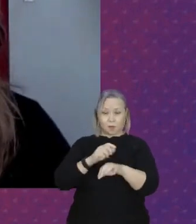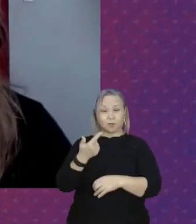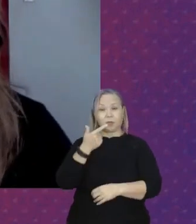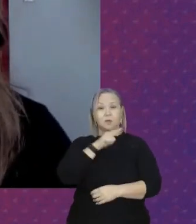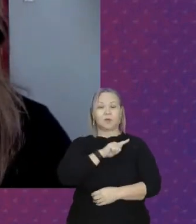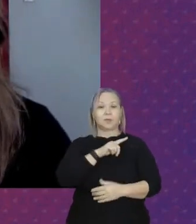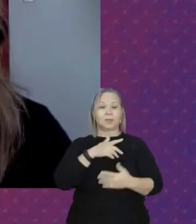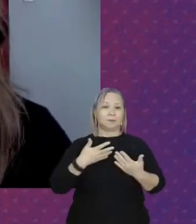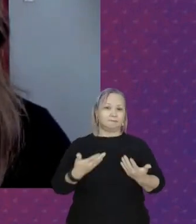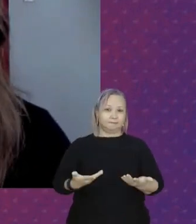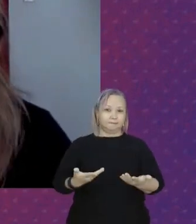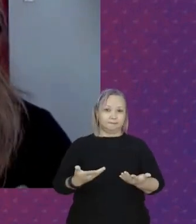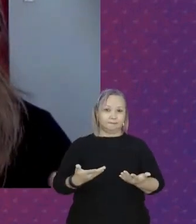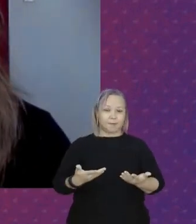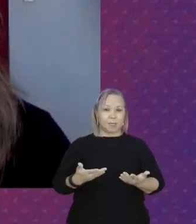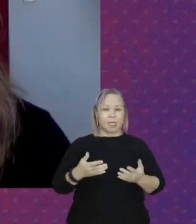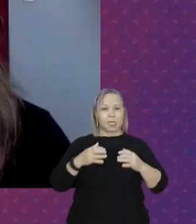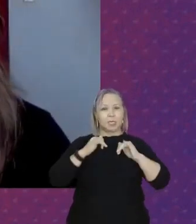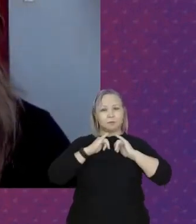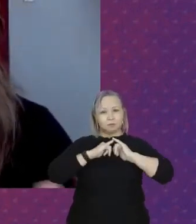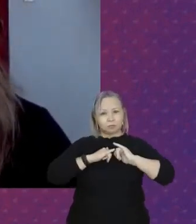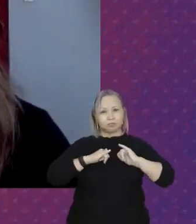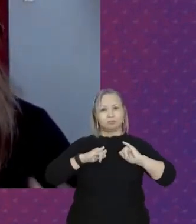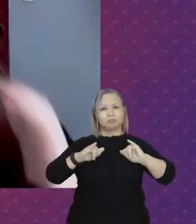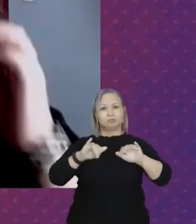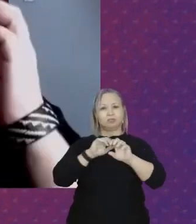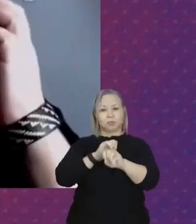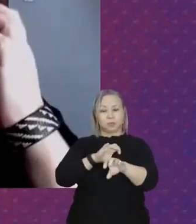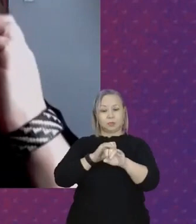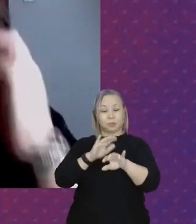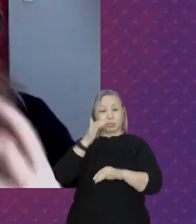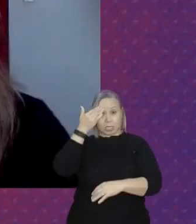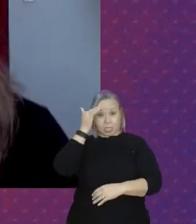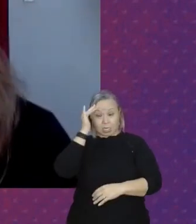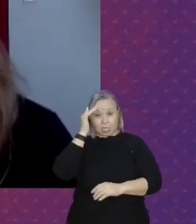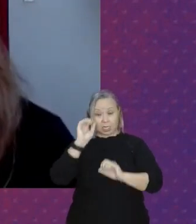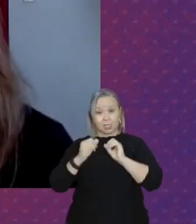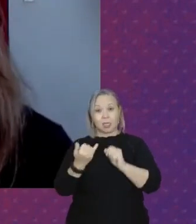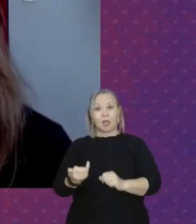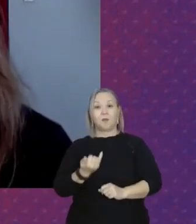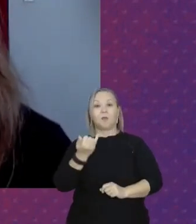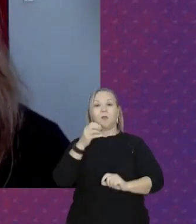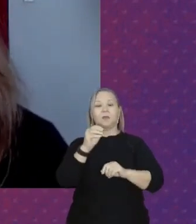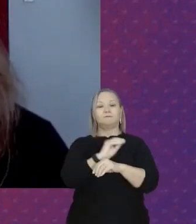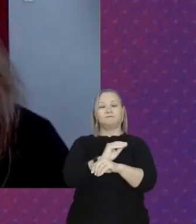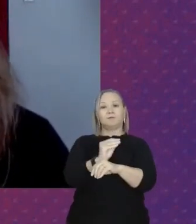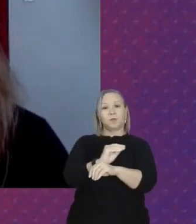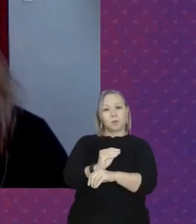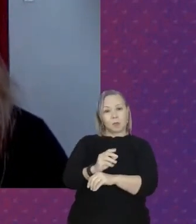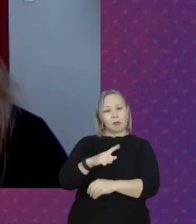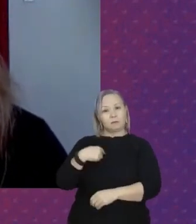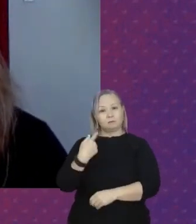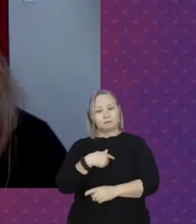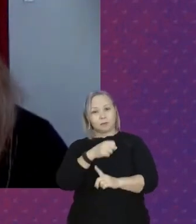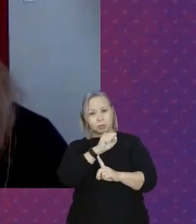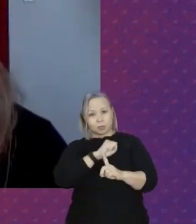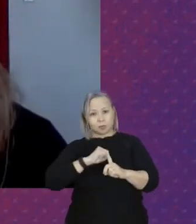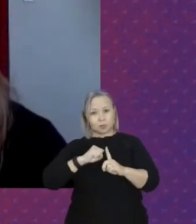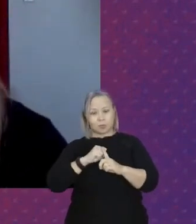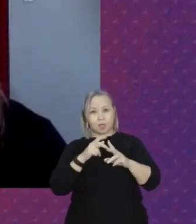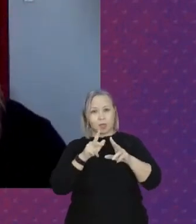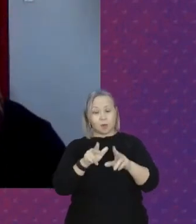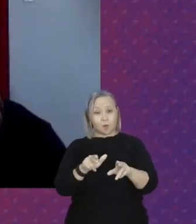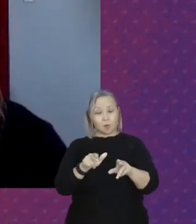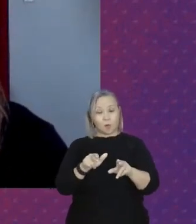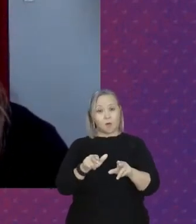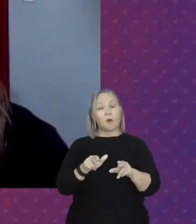conseguir passar tanto por entender a importância do cuidado na nossa sociedade, como que o